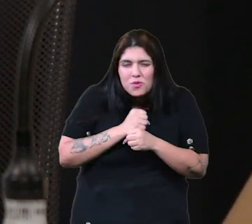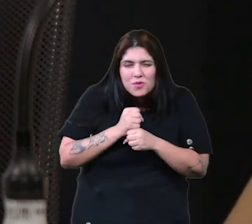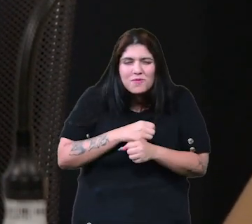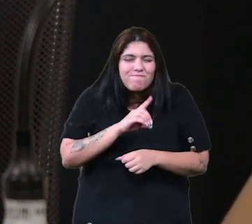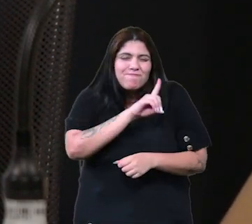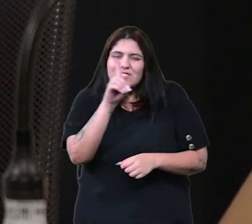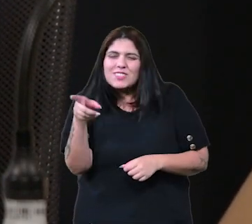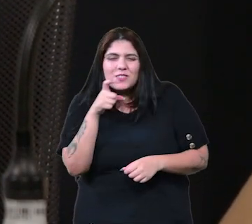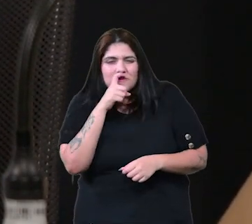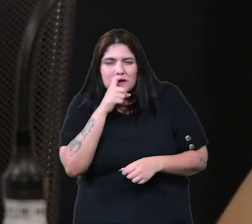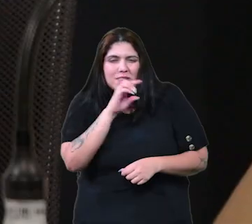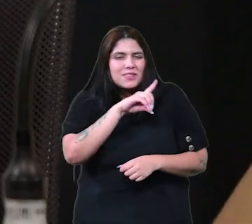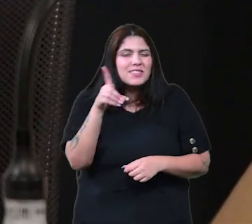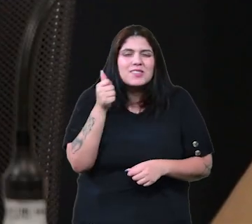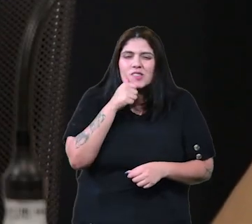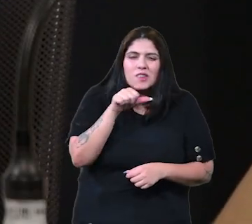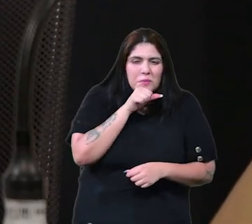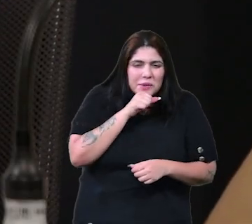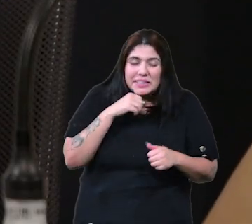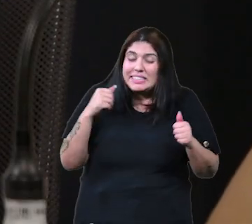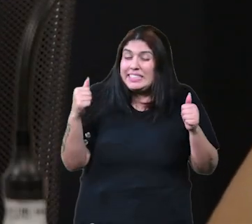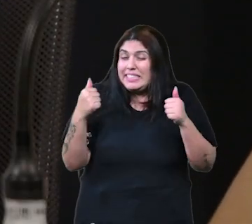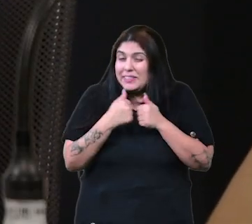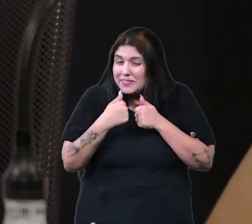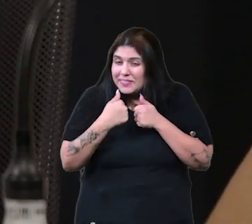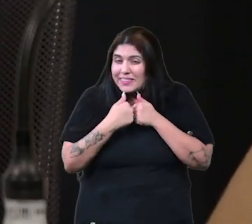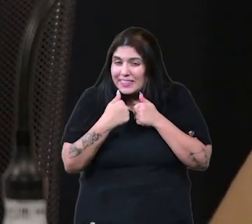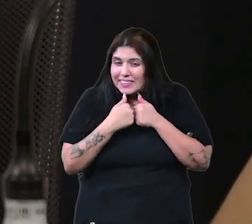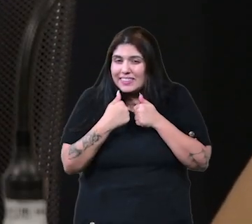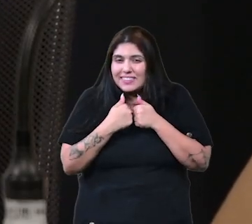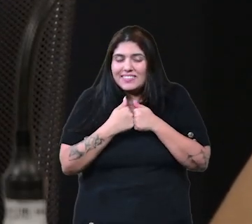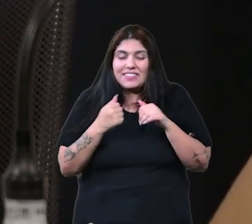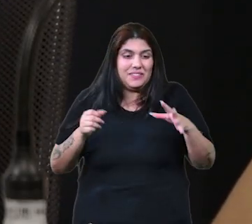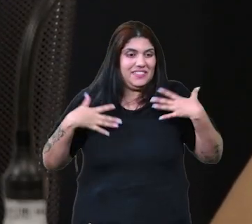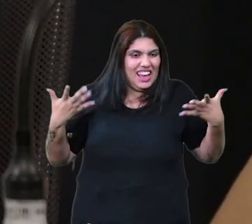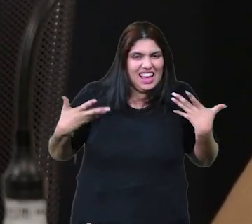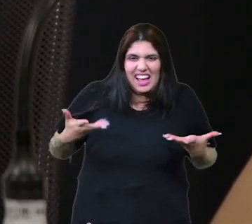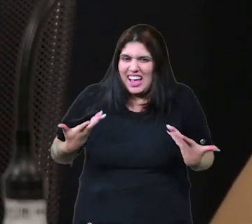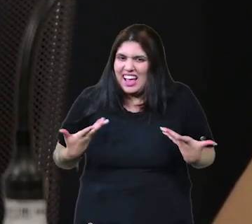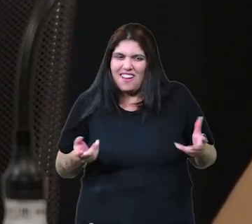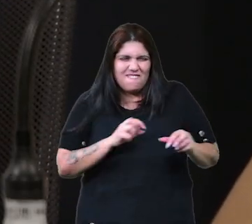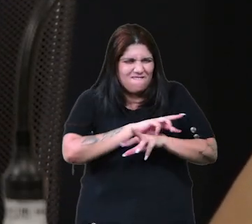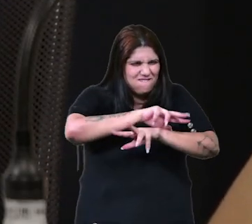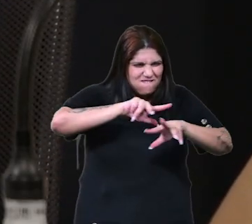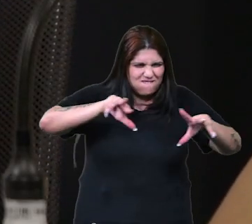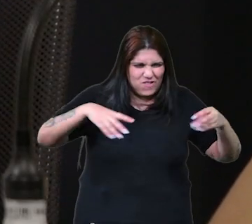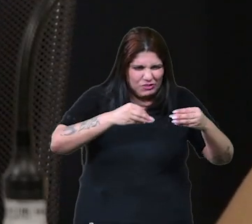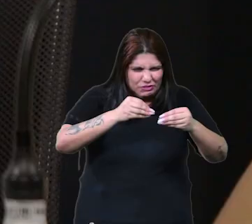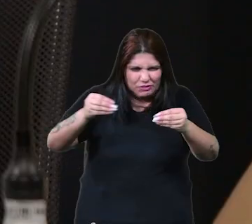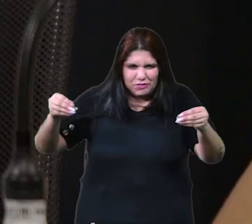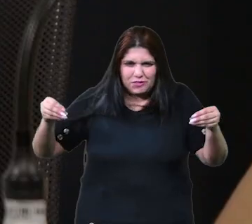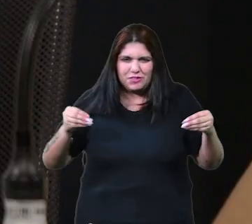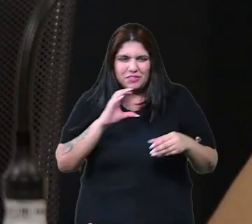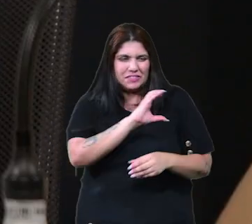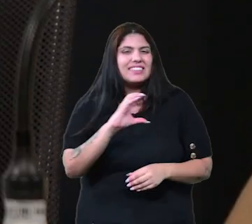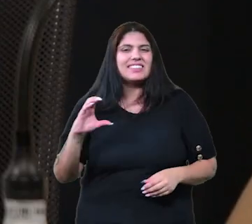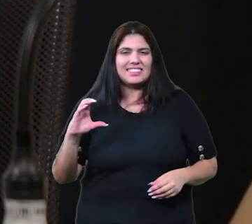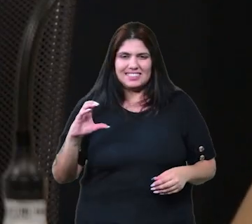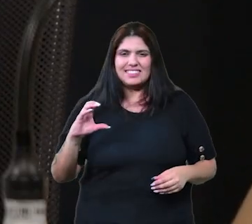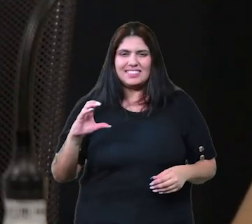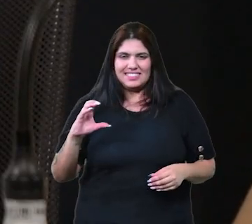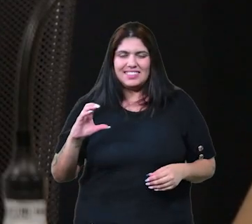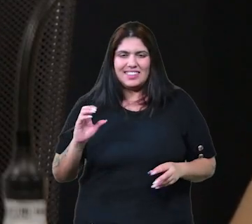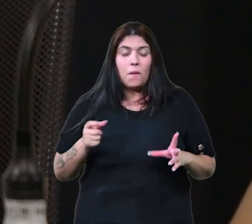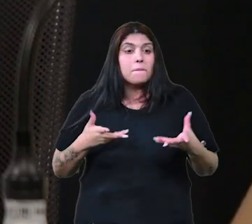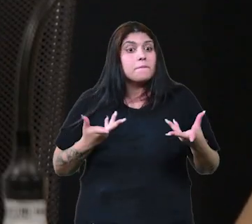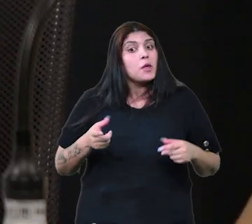estar aberto e muitas vezes bombando, né? Muitas vezes com muitos hóspedes ali. E muitas vezes o profissional pode